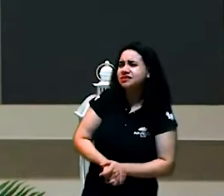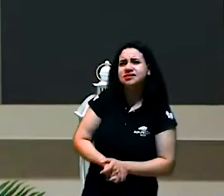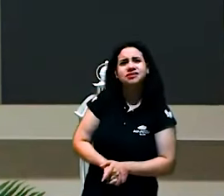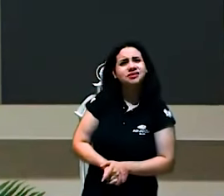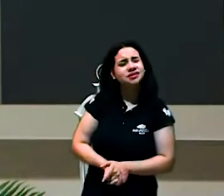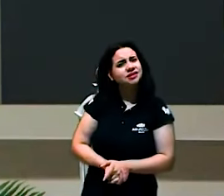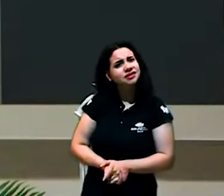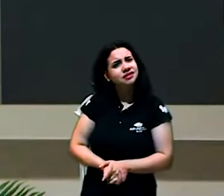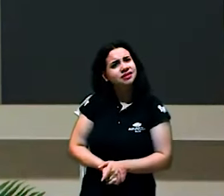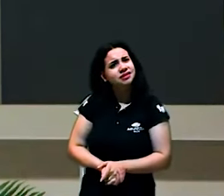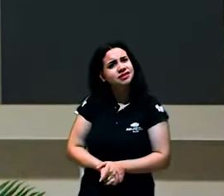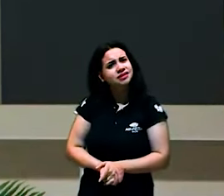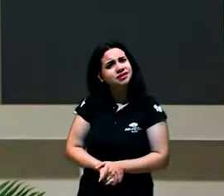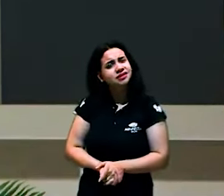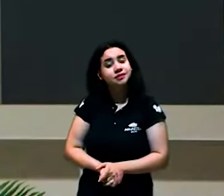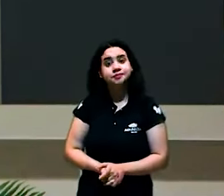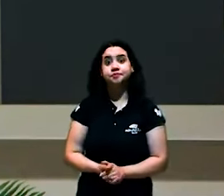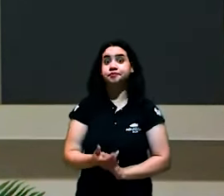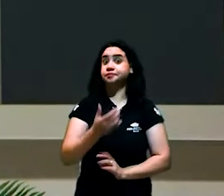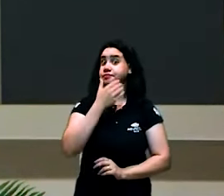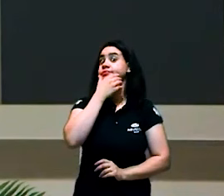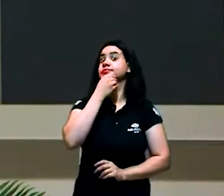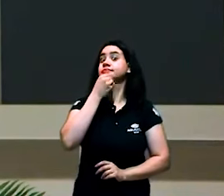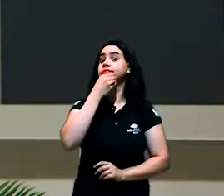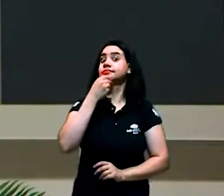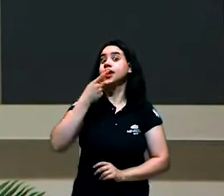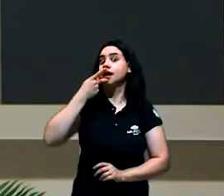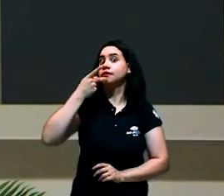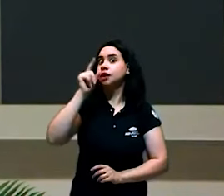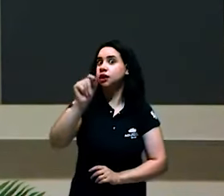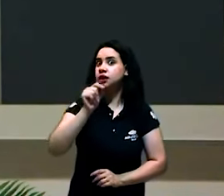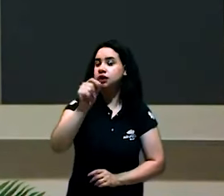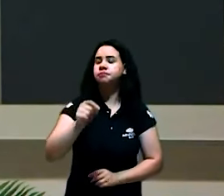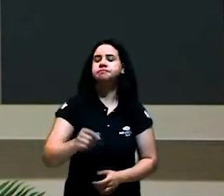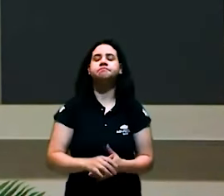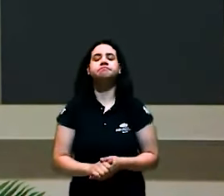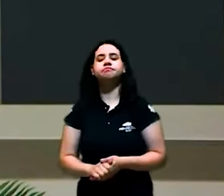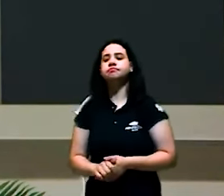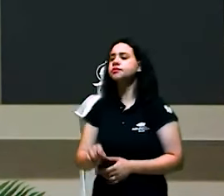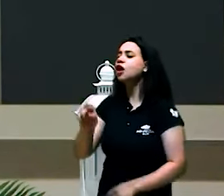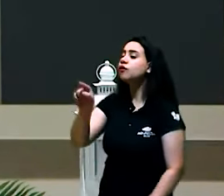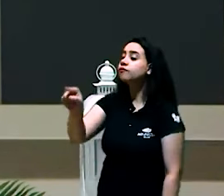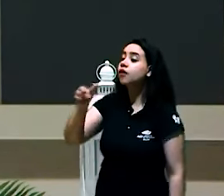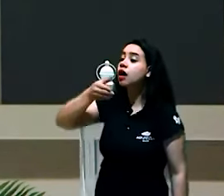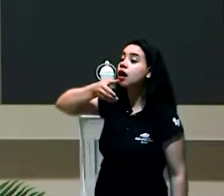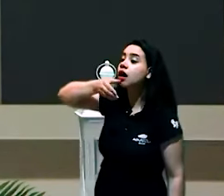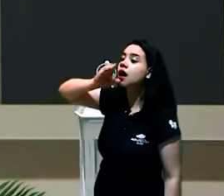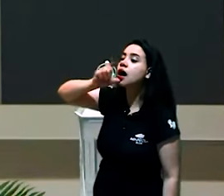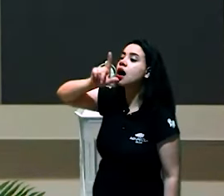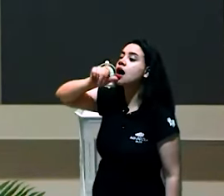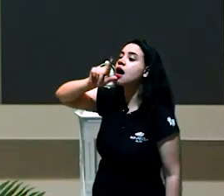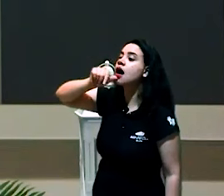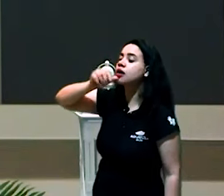de água. Se tu bebe este gole de água, o Espírito te vai bautizar. E todo mundo dando um gole de